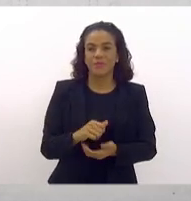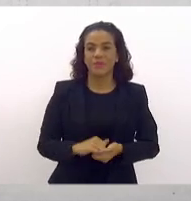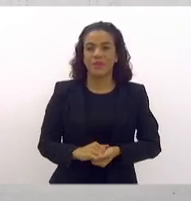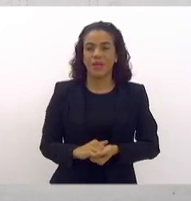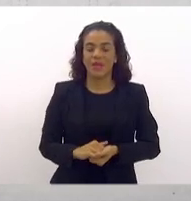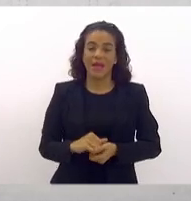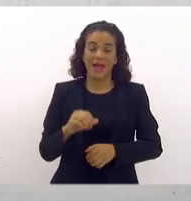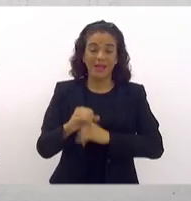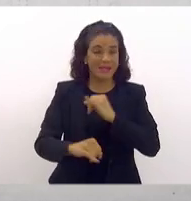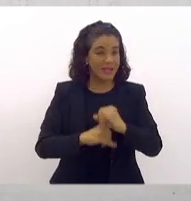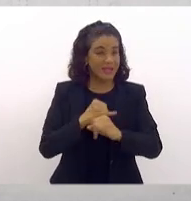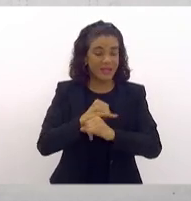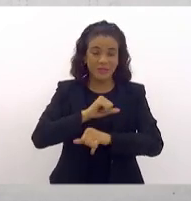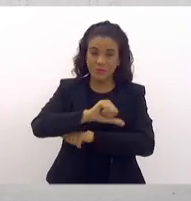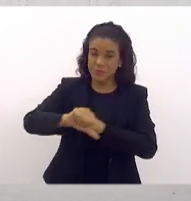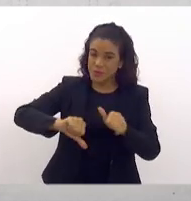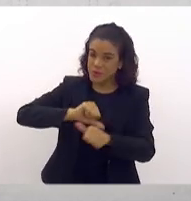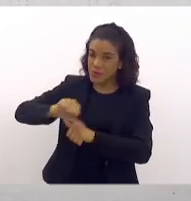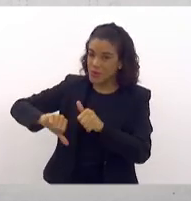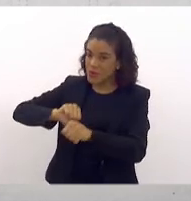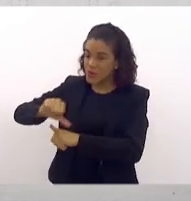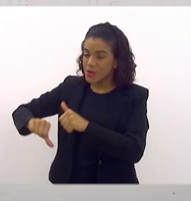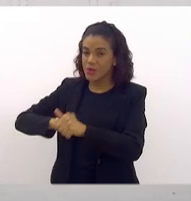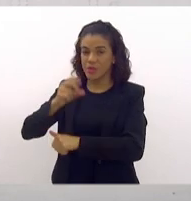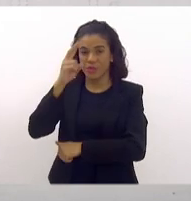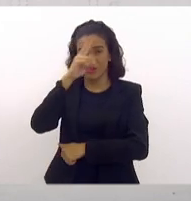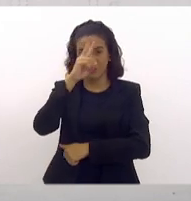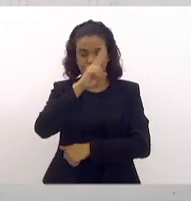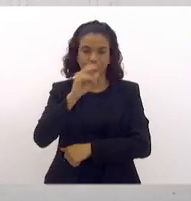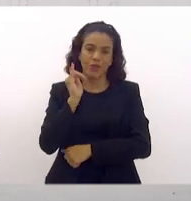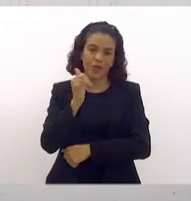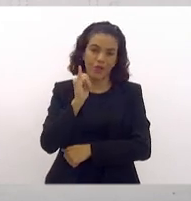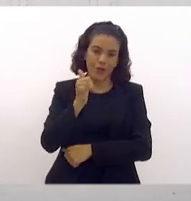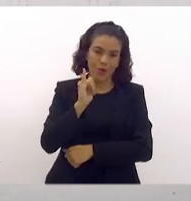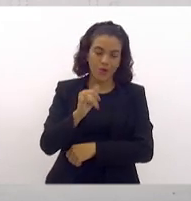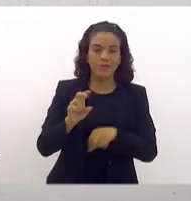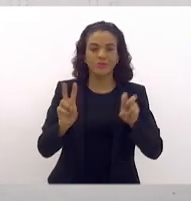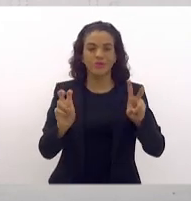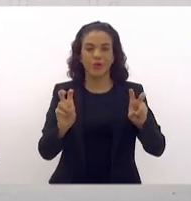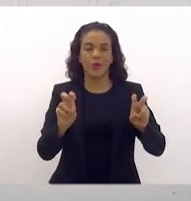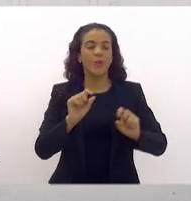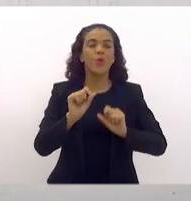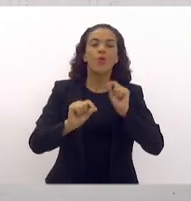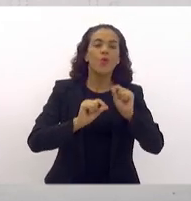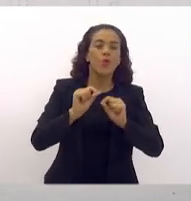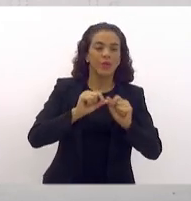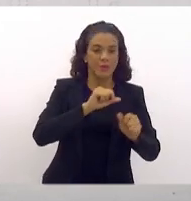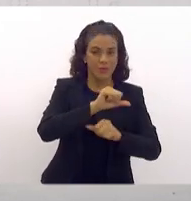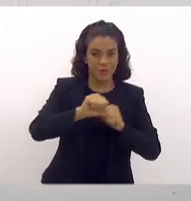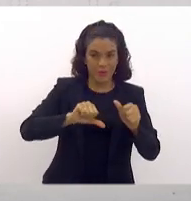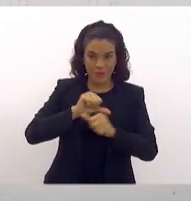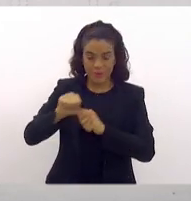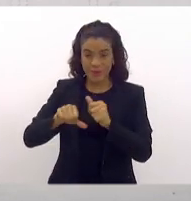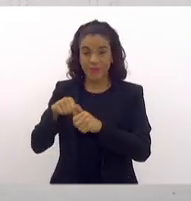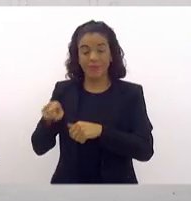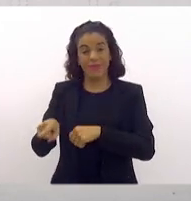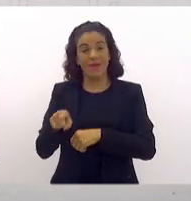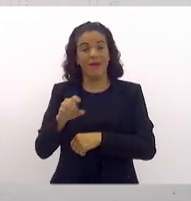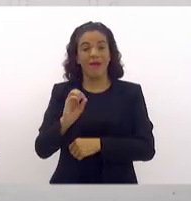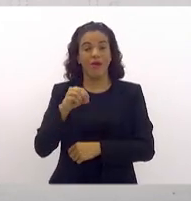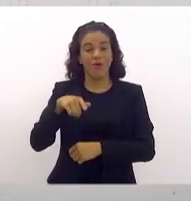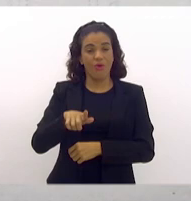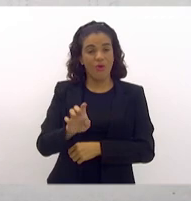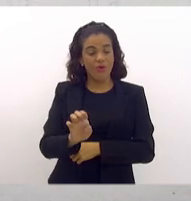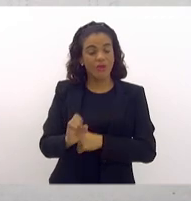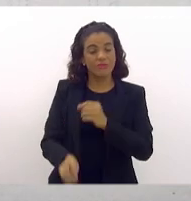lá para cá e a história conta um pouco, né, dessas mudanças. A SaferNet foi fundada em